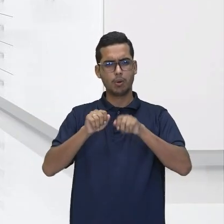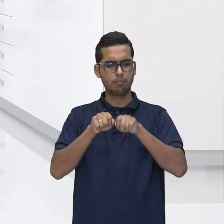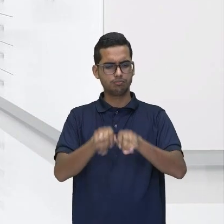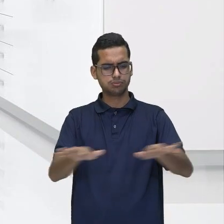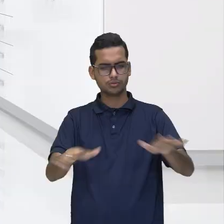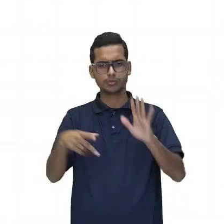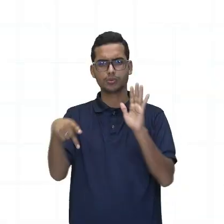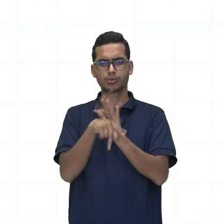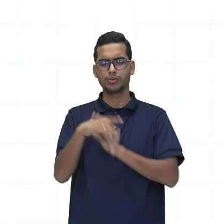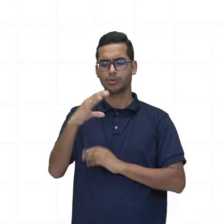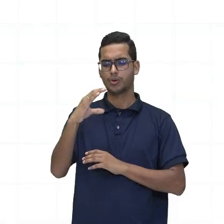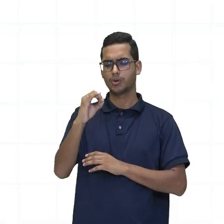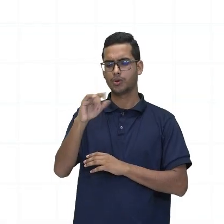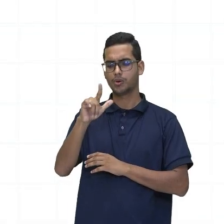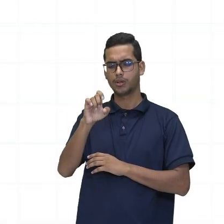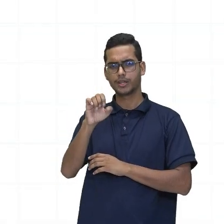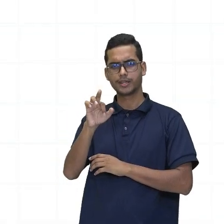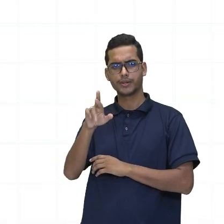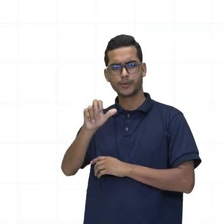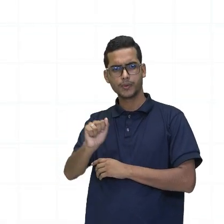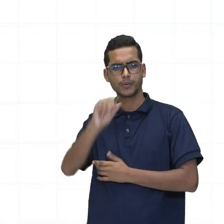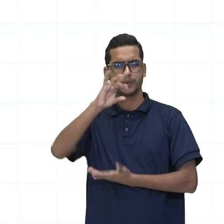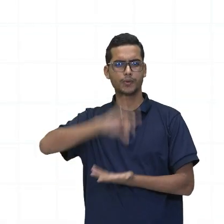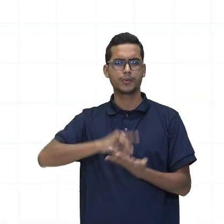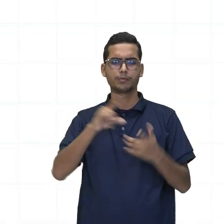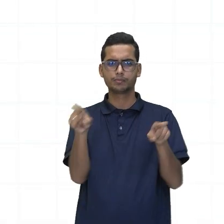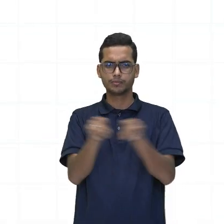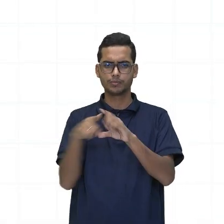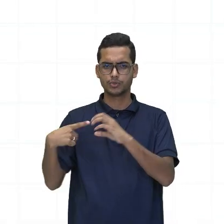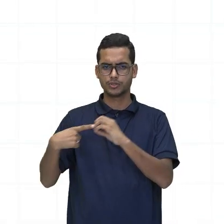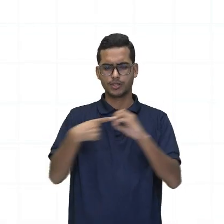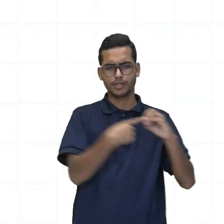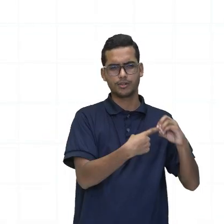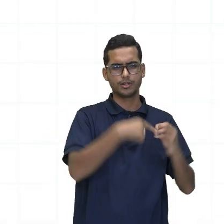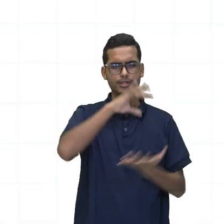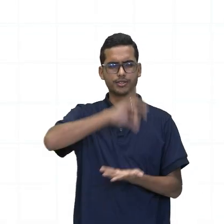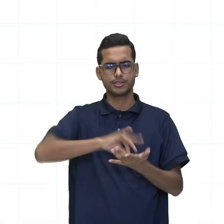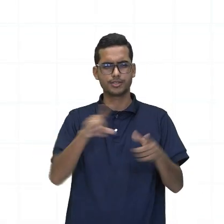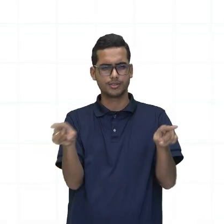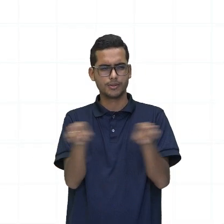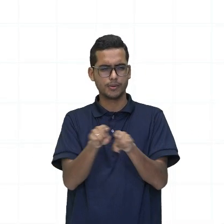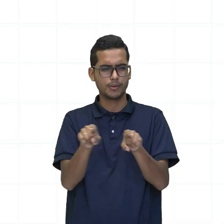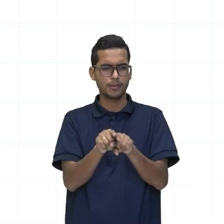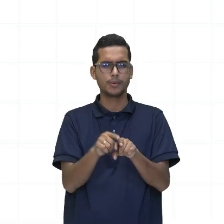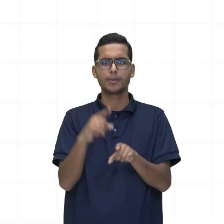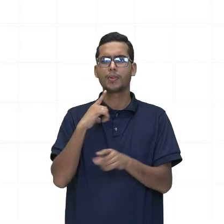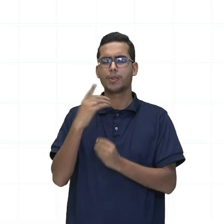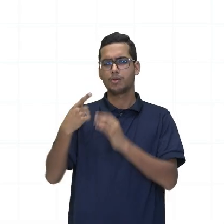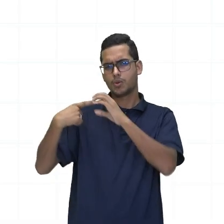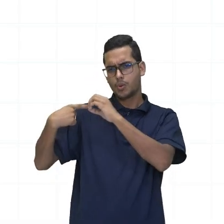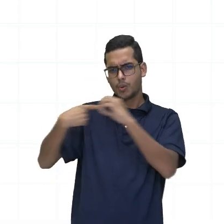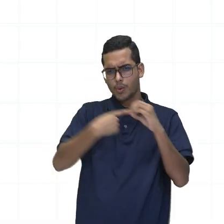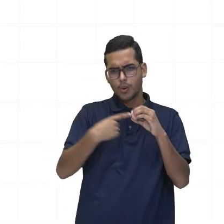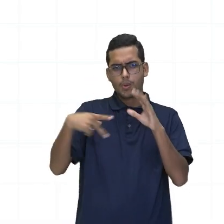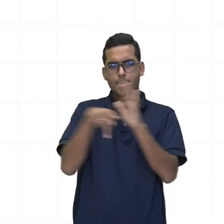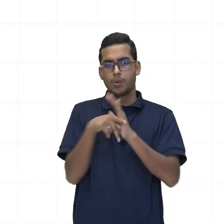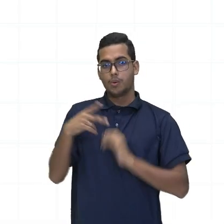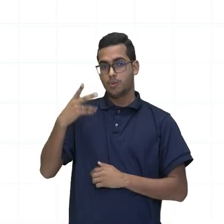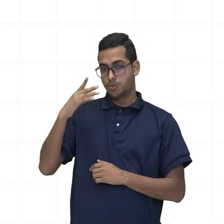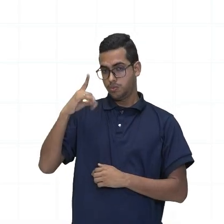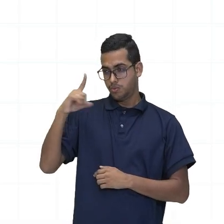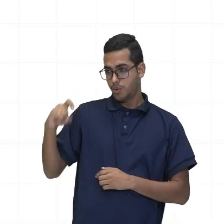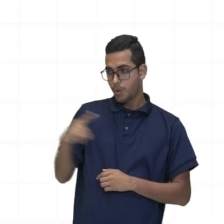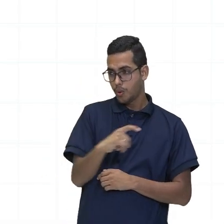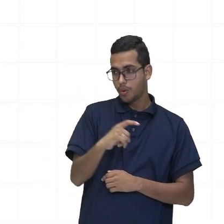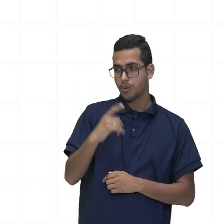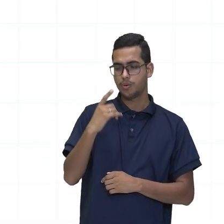aí que a cólera, ela é causada pelo micro-organismo do tipo bactéria. E o seu nome